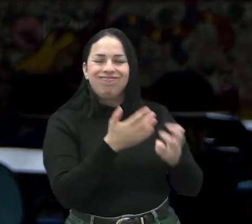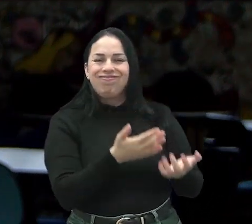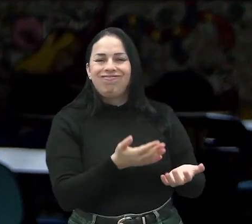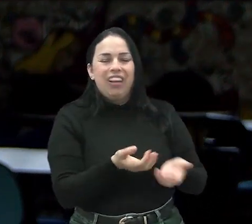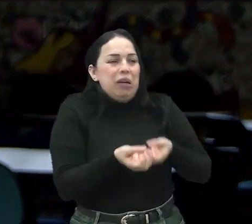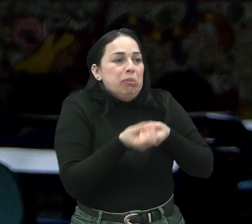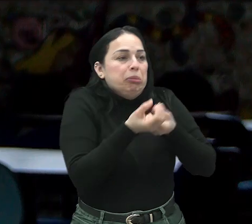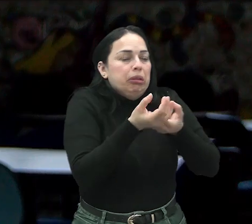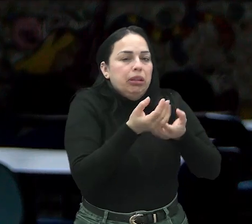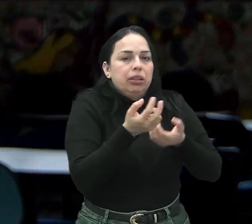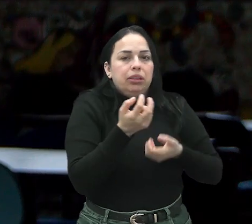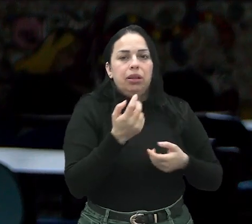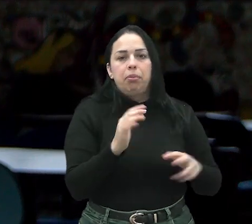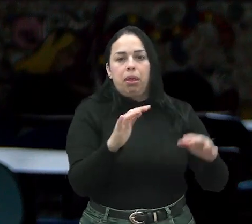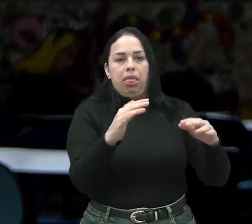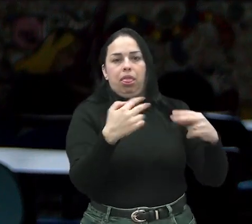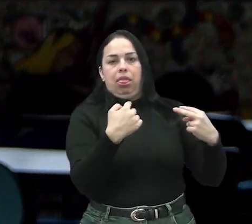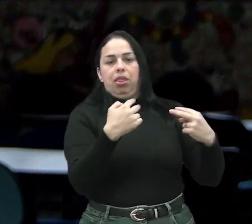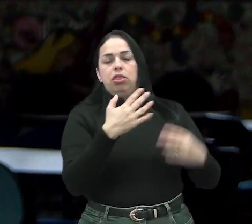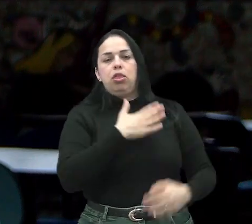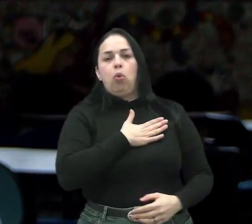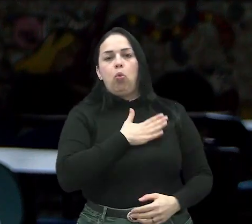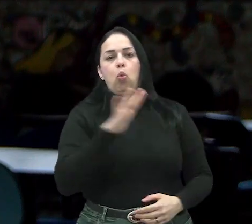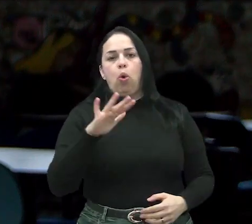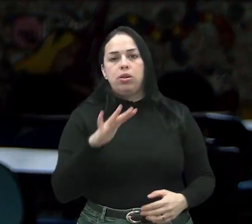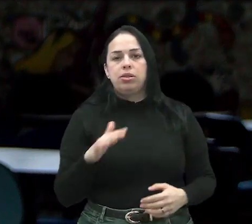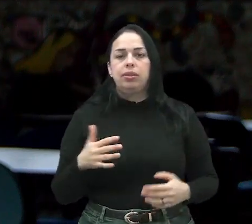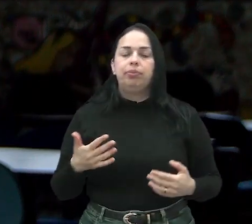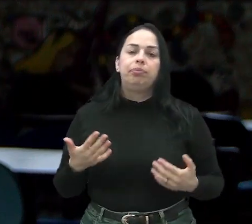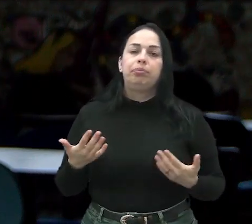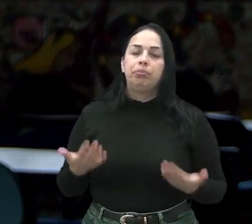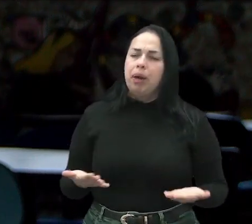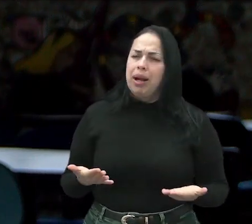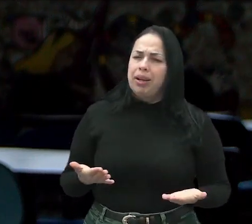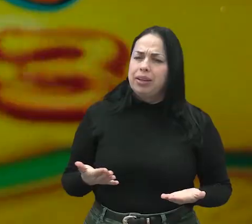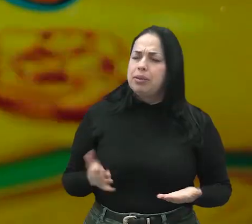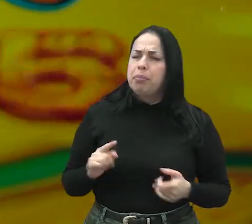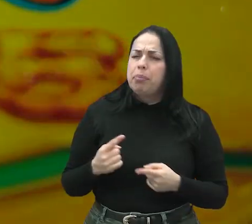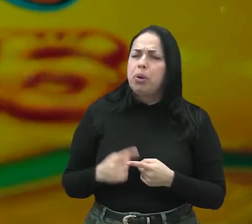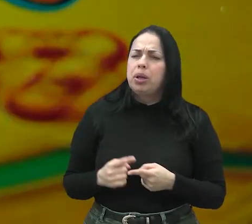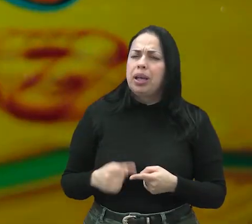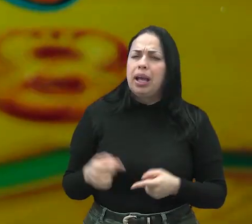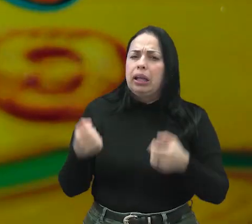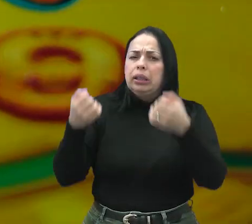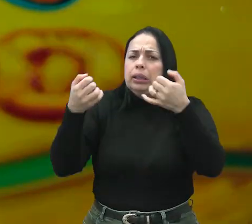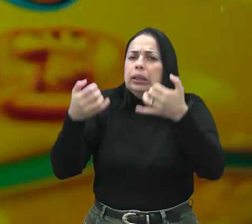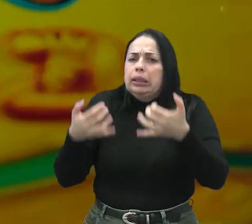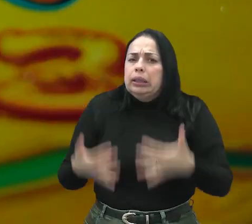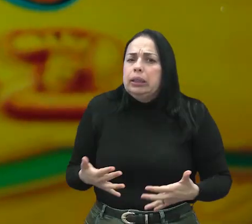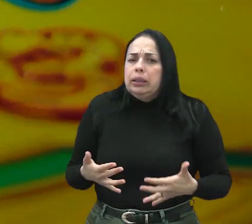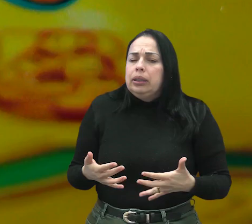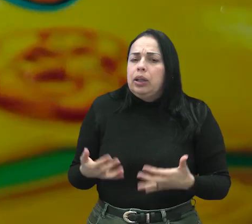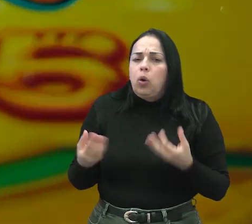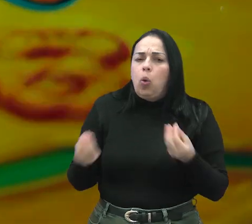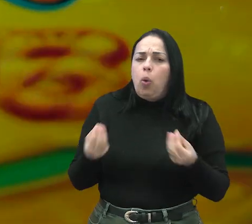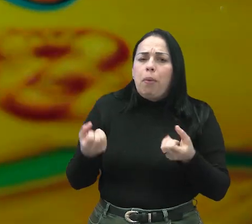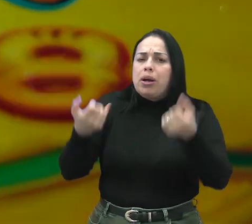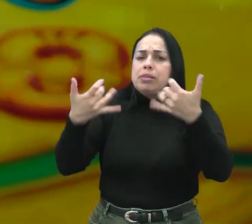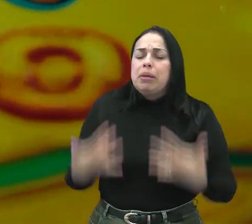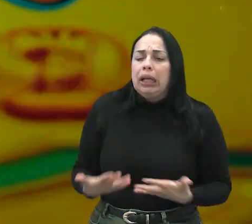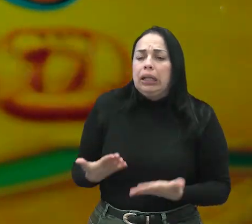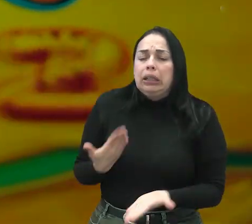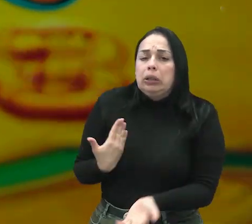da tua família admitir isso. Porque é mal visto uma pessoa que tem qualquer tipo de vício, né? Mas o que explica essa obsessão